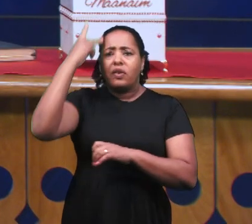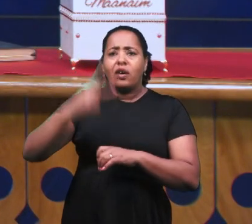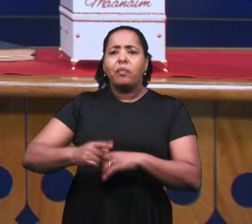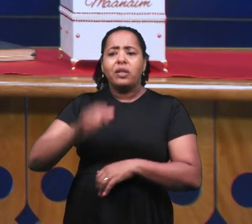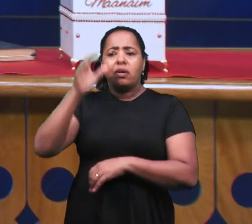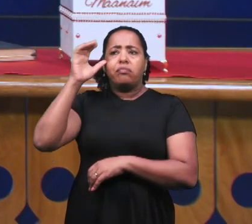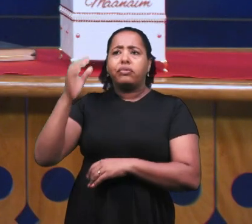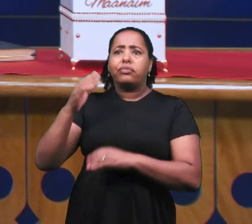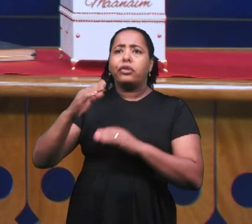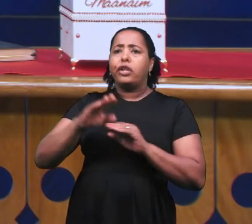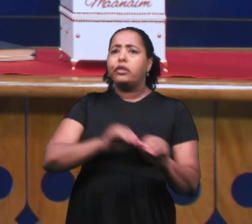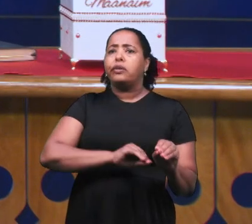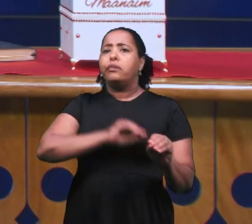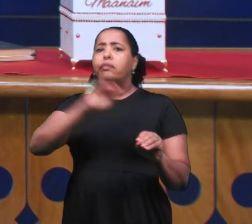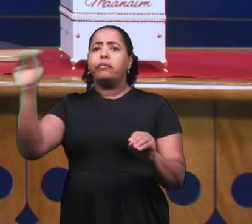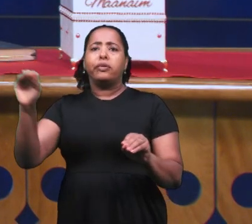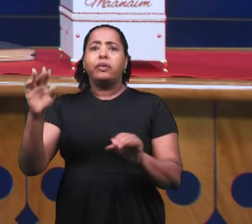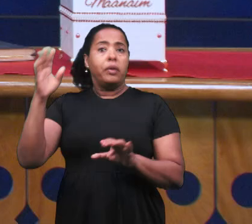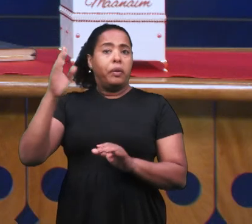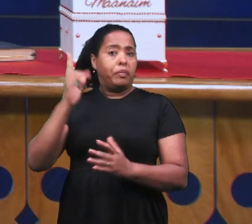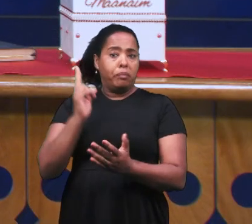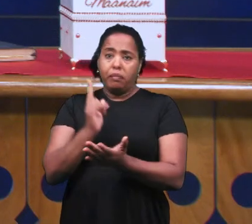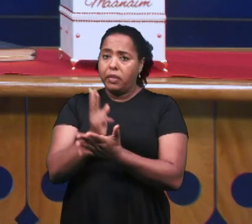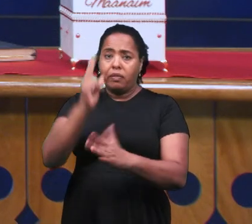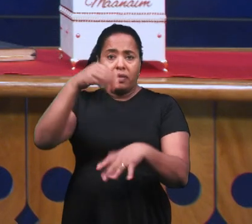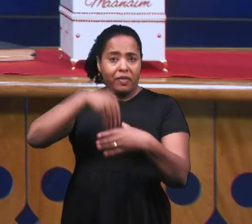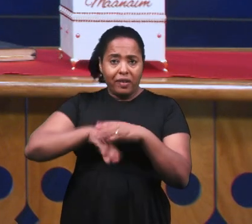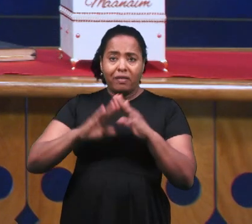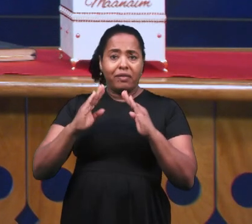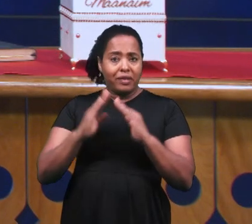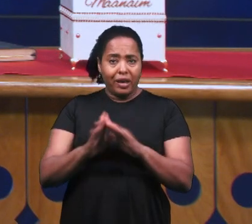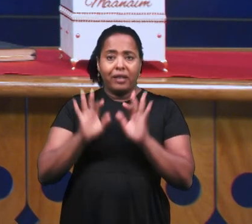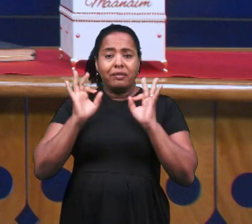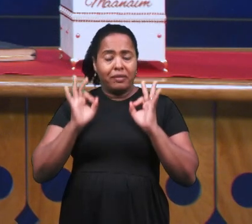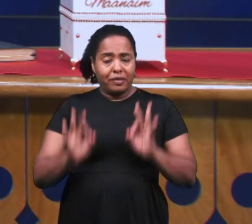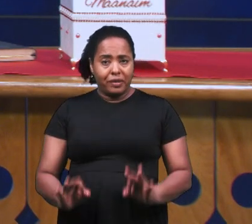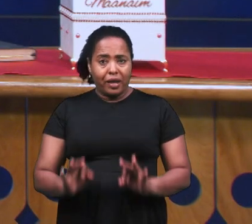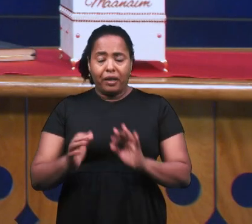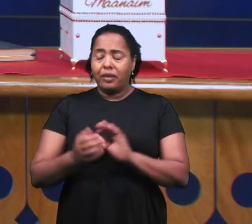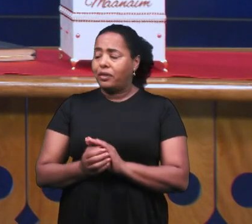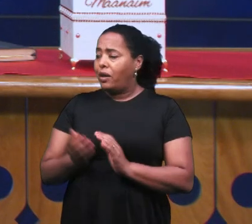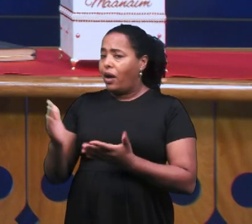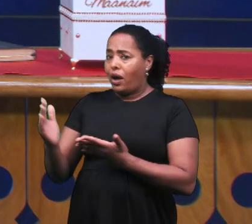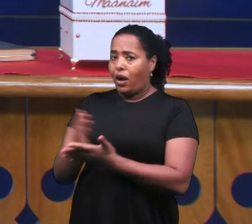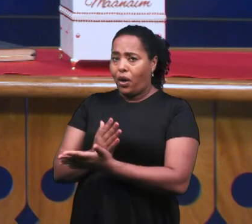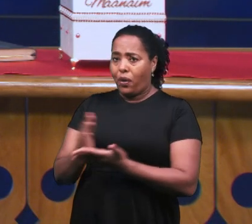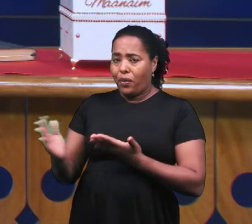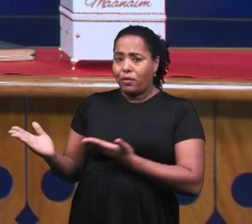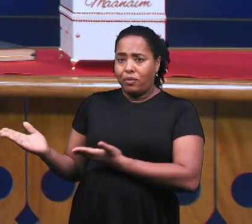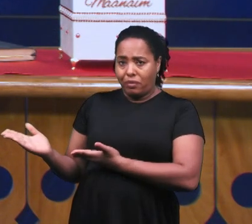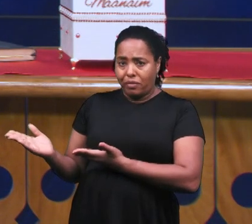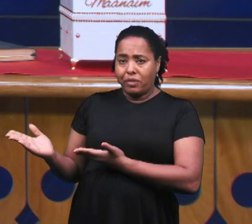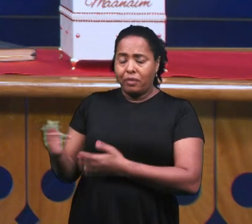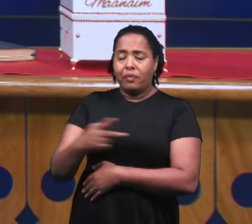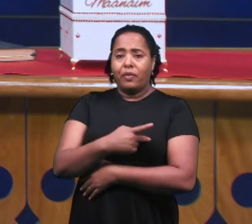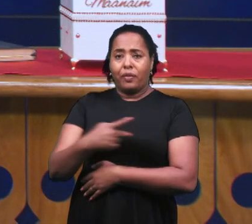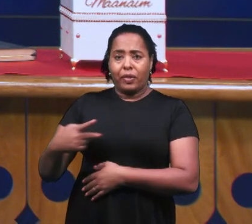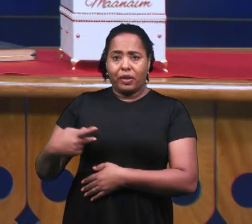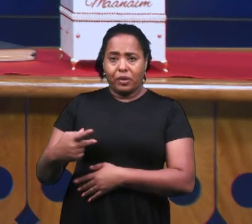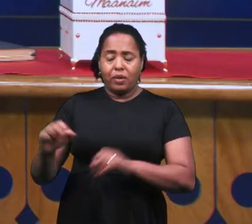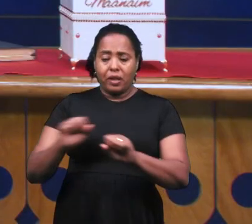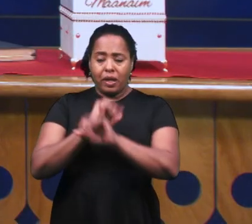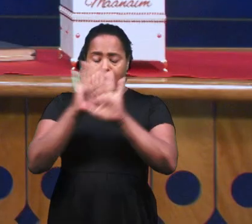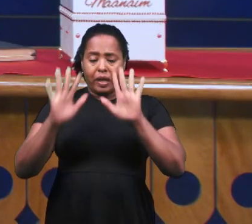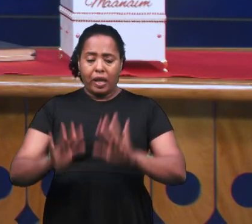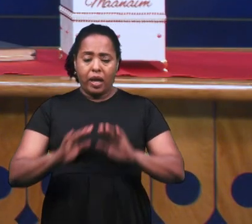Então outros, os irmãos estão vendo aqui, os pastores, alguns estão aqui, claro que eles não estão sendo